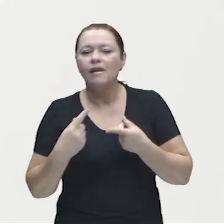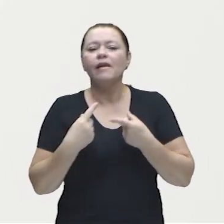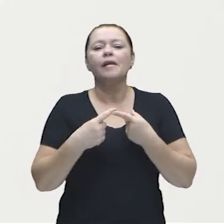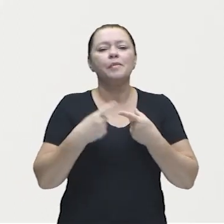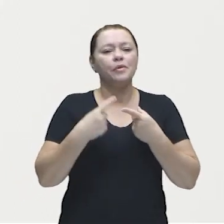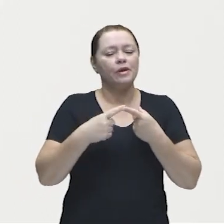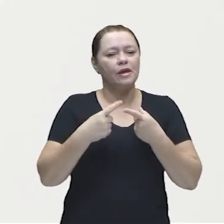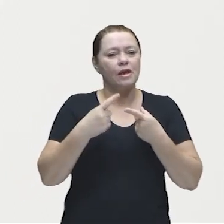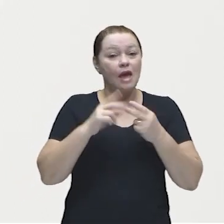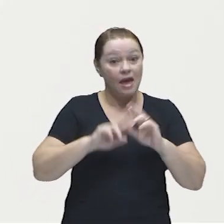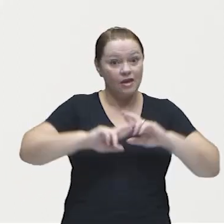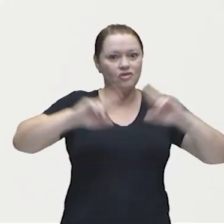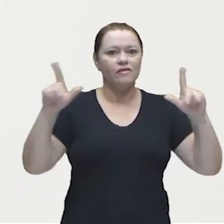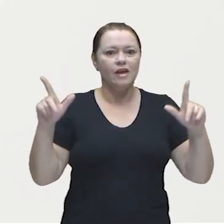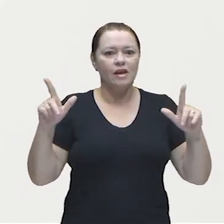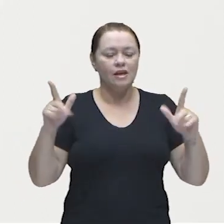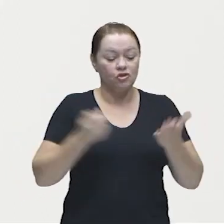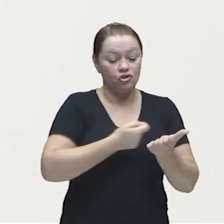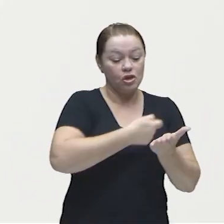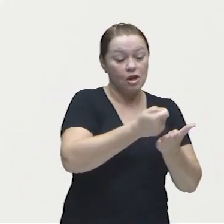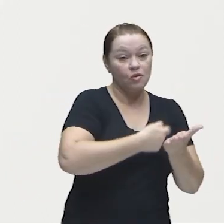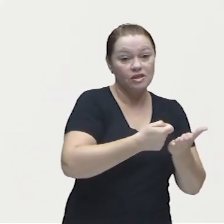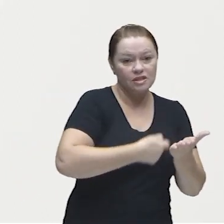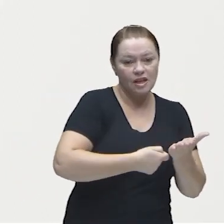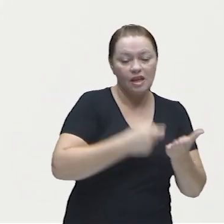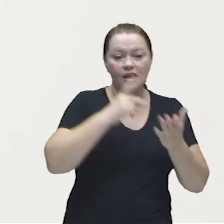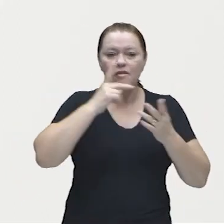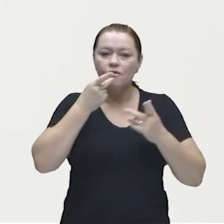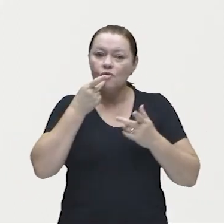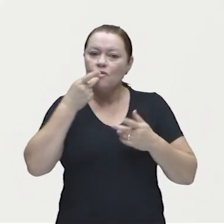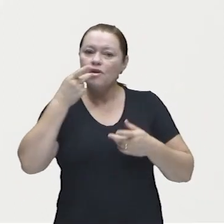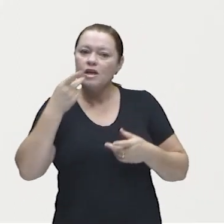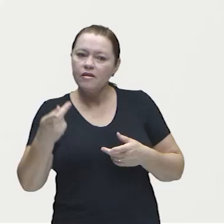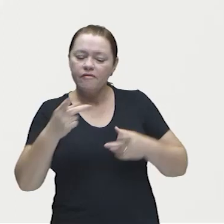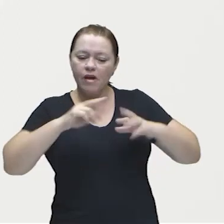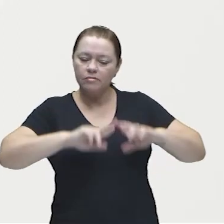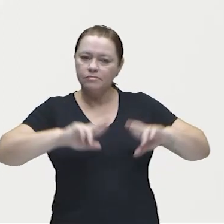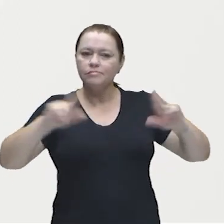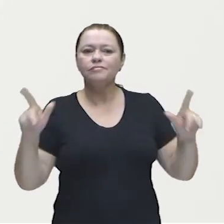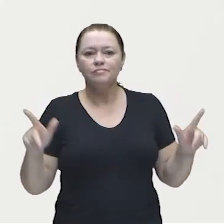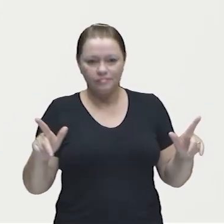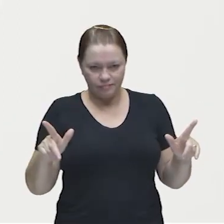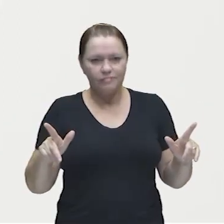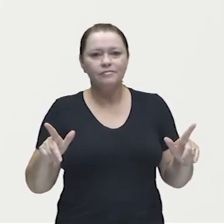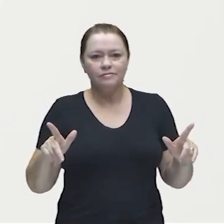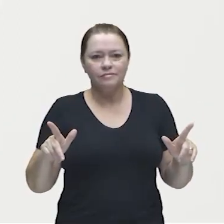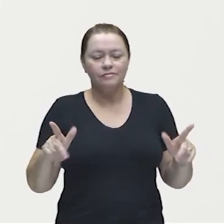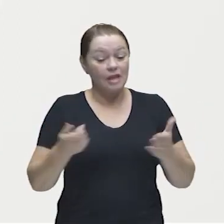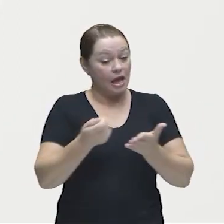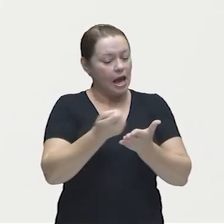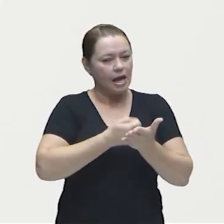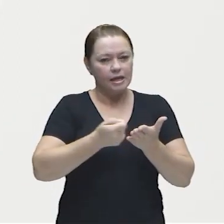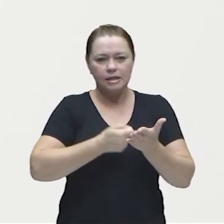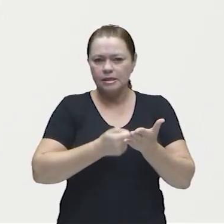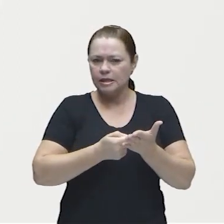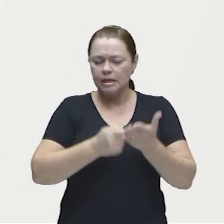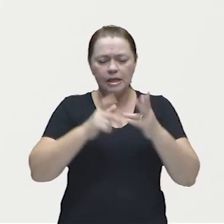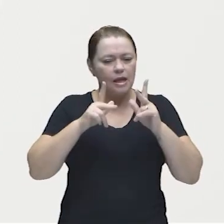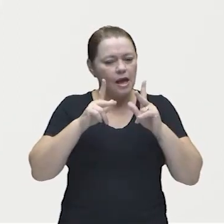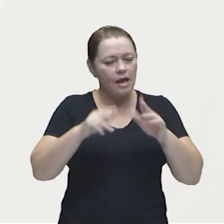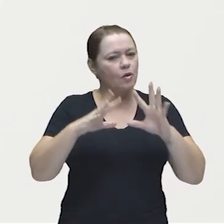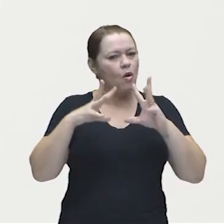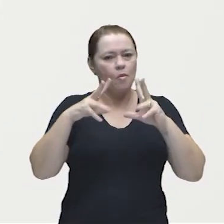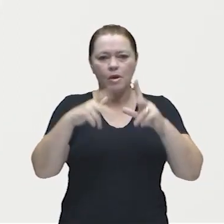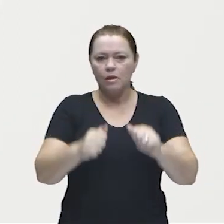pronunciamos as palavras. Elas revelam o mesmo som, ou seja, a palavra tábua